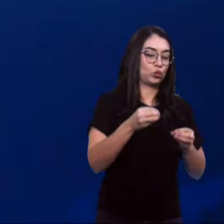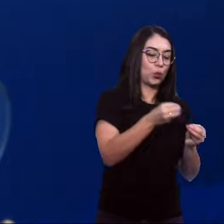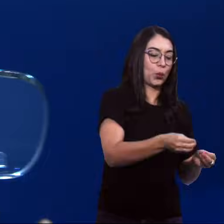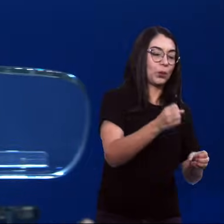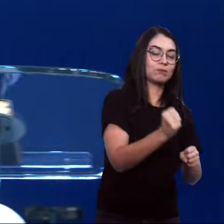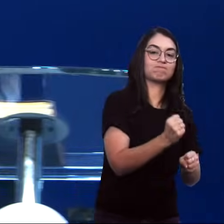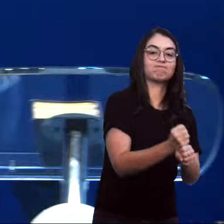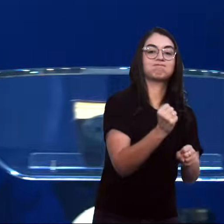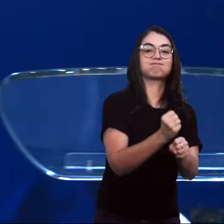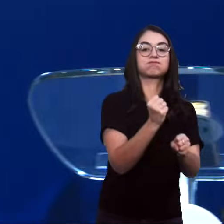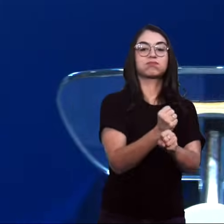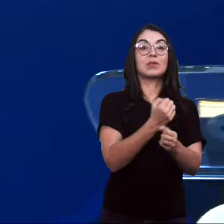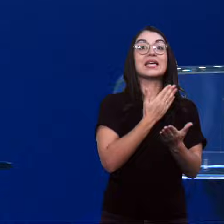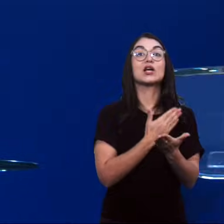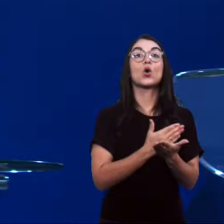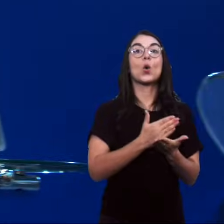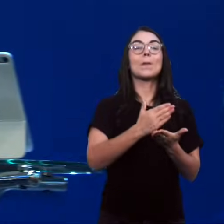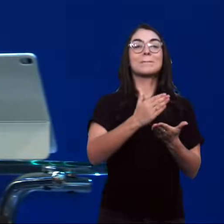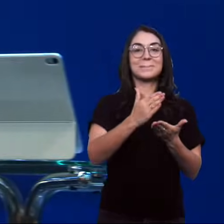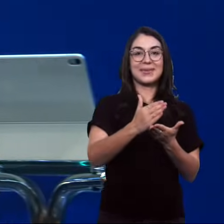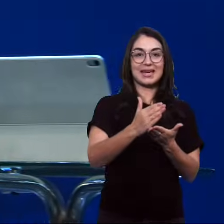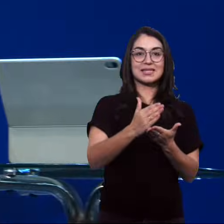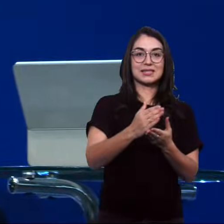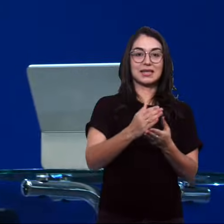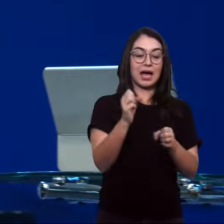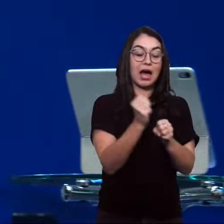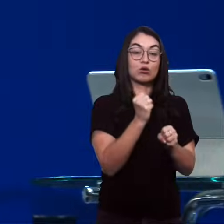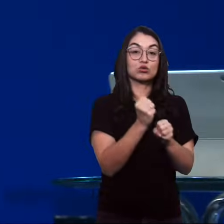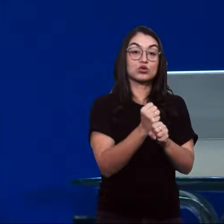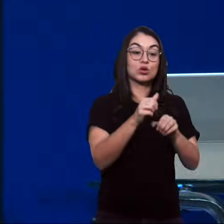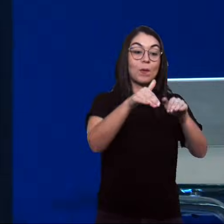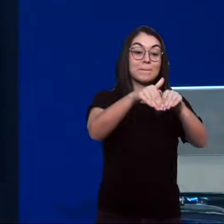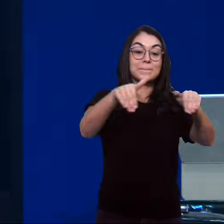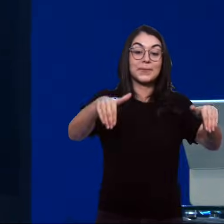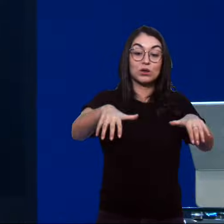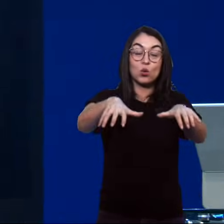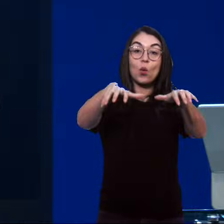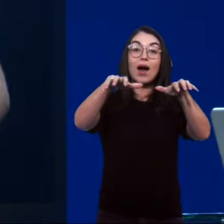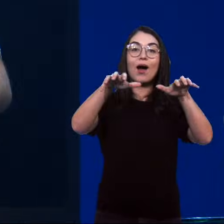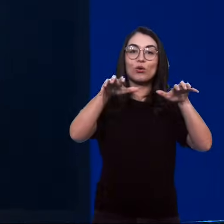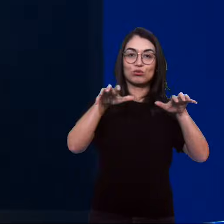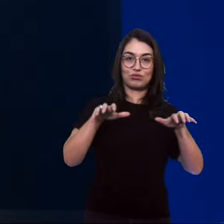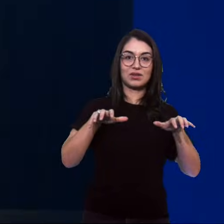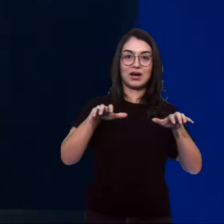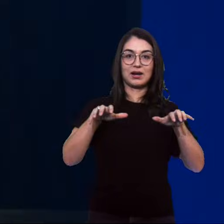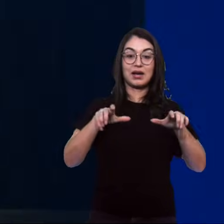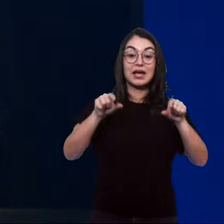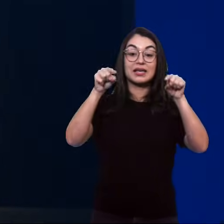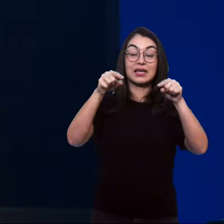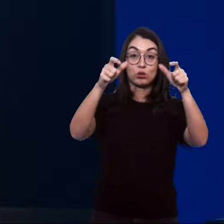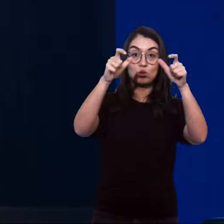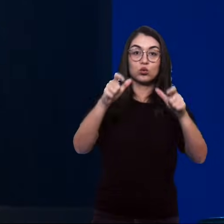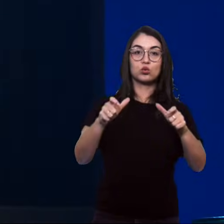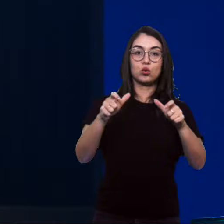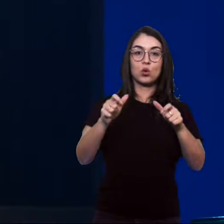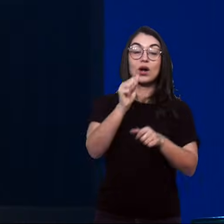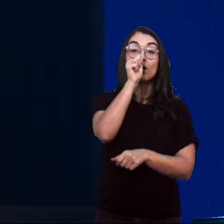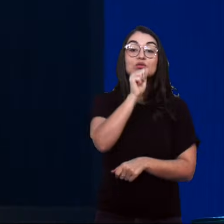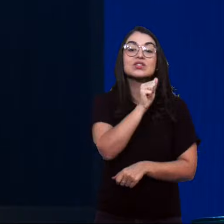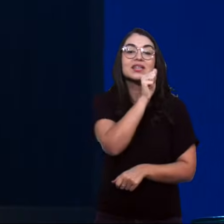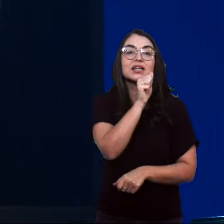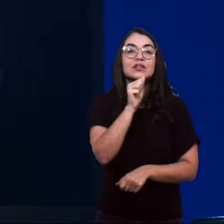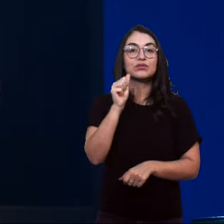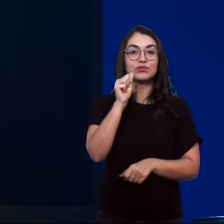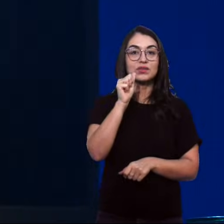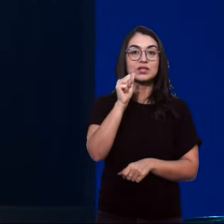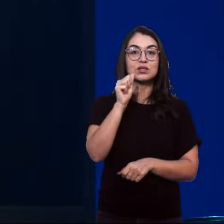ele começa pelo altar. Porque o altar, o local onde eram feitos os sacrifícios para